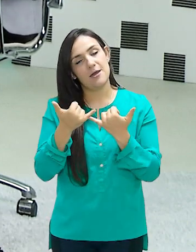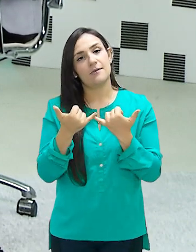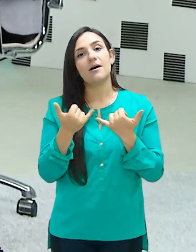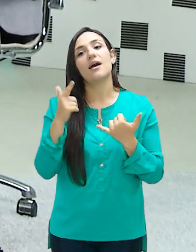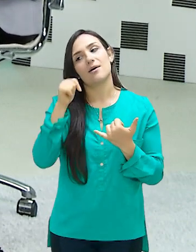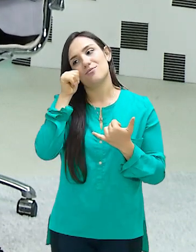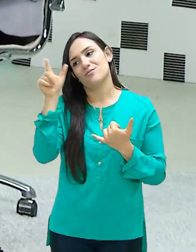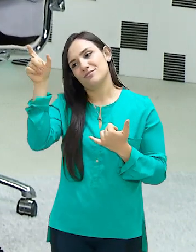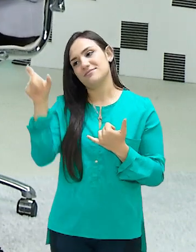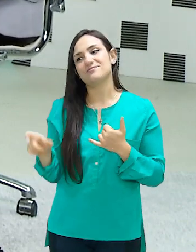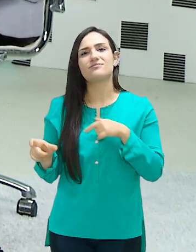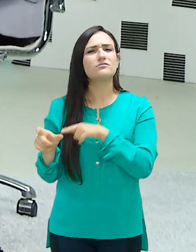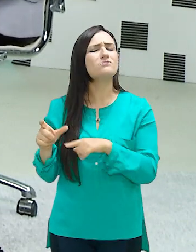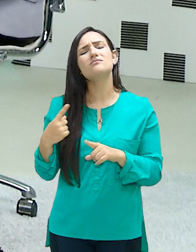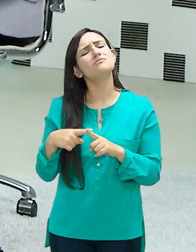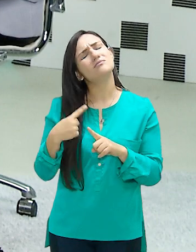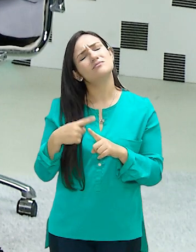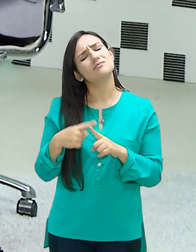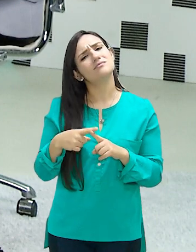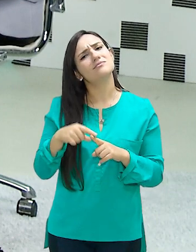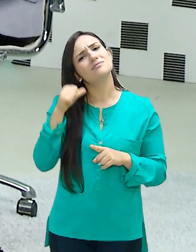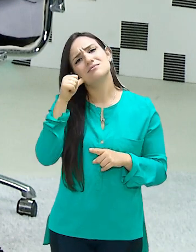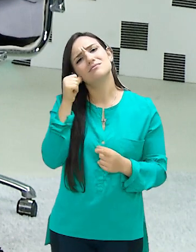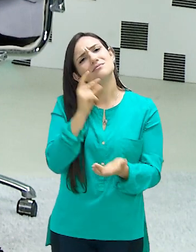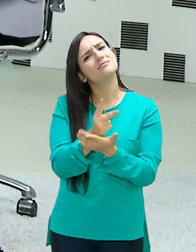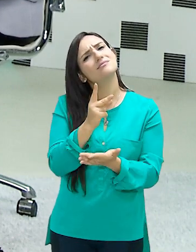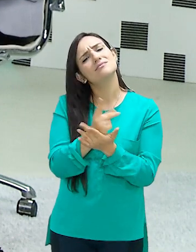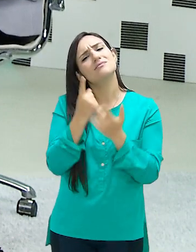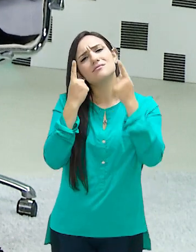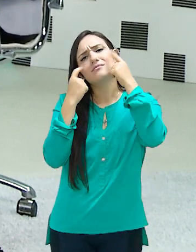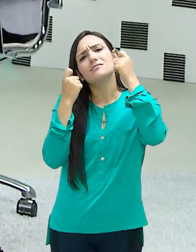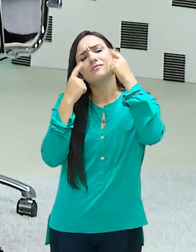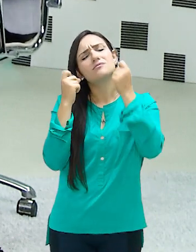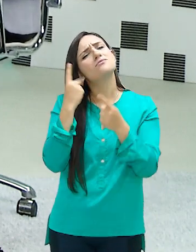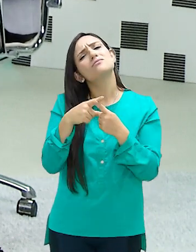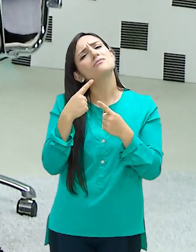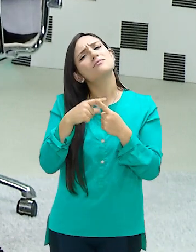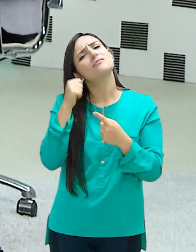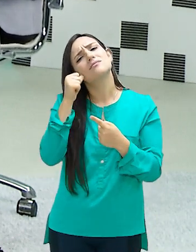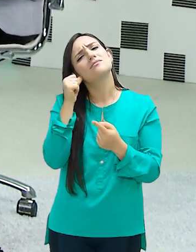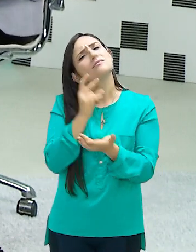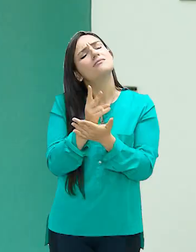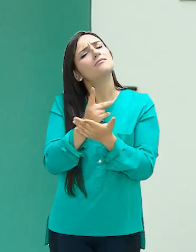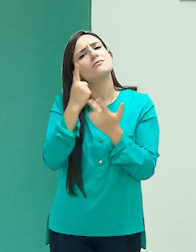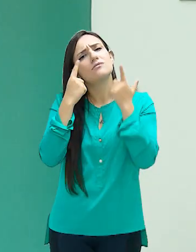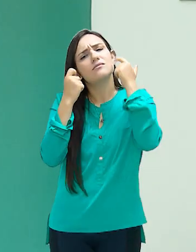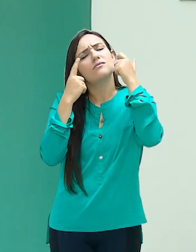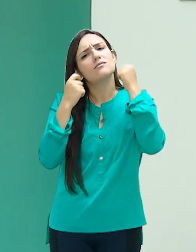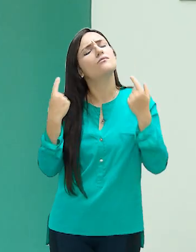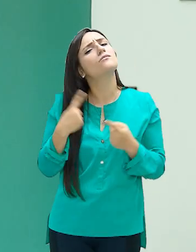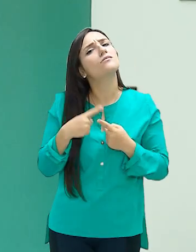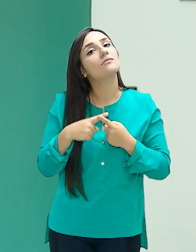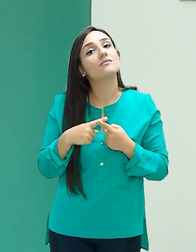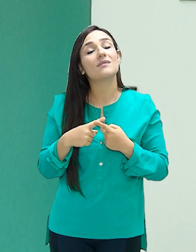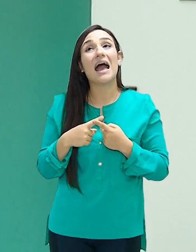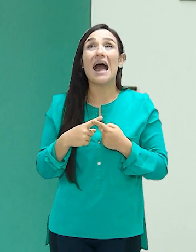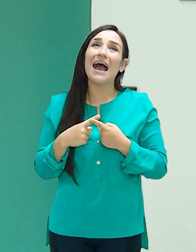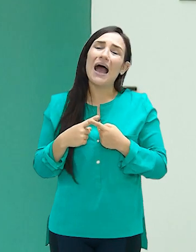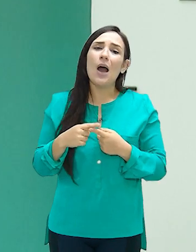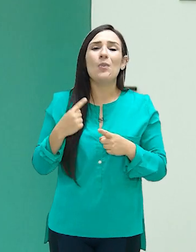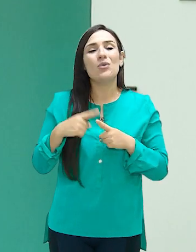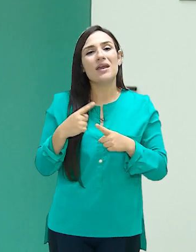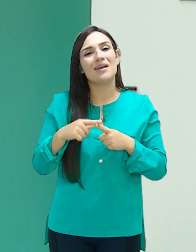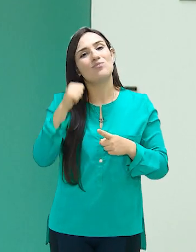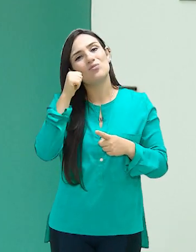o ponto que faz com que a mulher, numa reunião como essa, ela derrama suas lágrimas? A mulher, por si só, ela já é mais